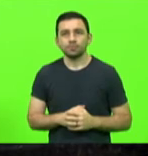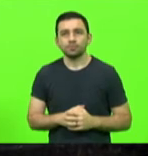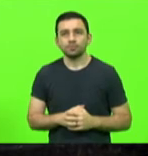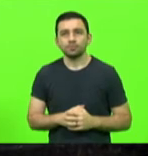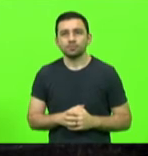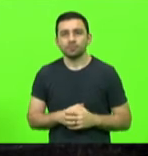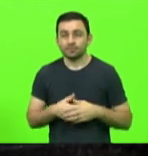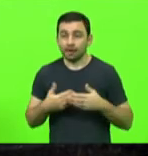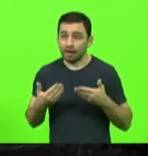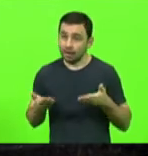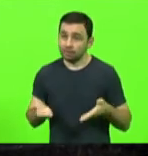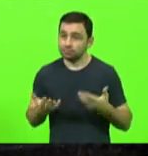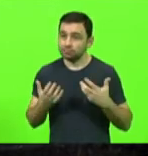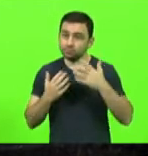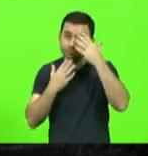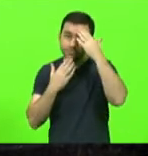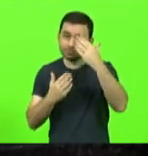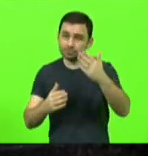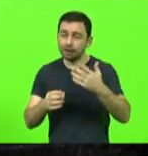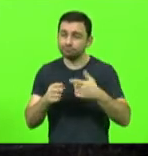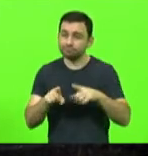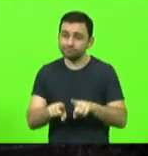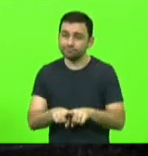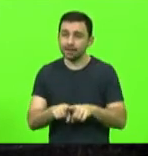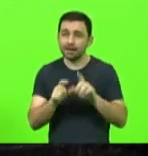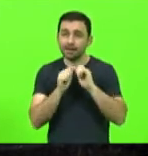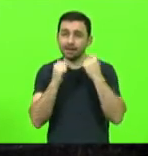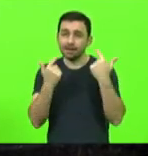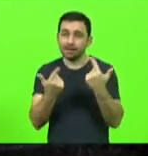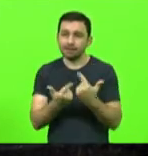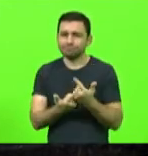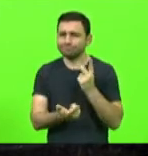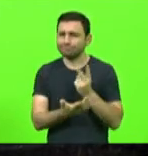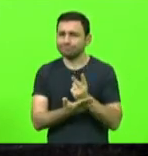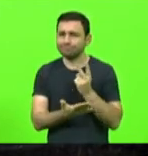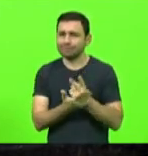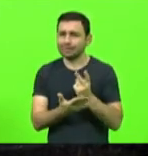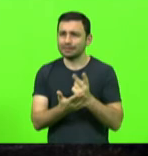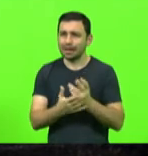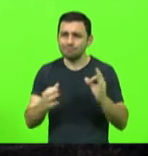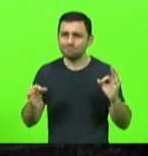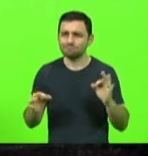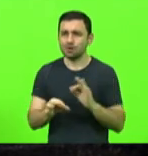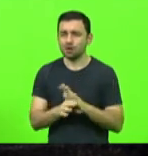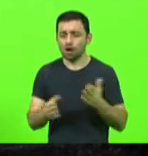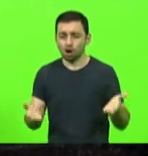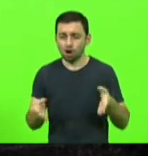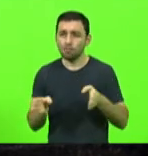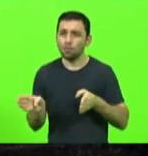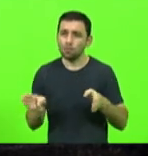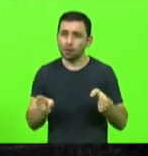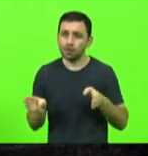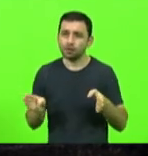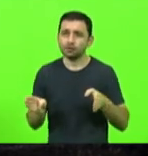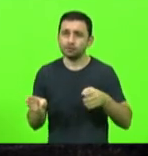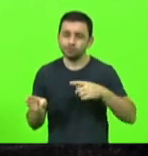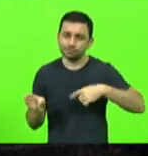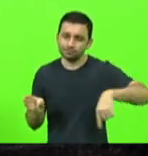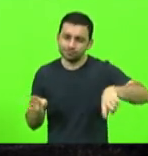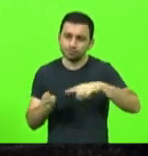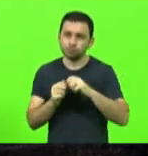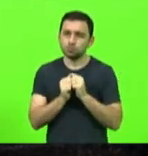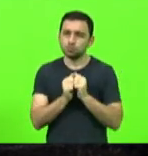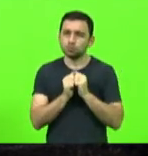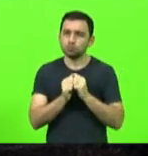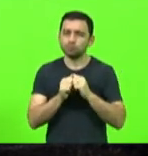Eu quero agradecer a parceria da LESC, sempre pronta para esse momento nosso aqui